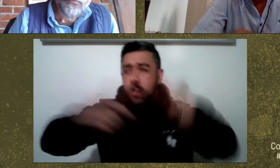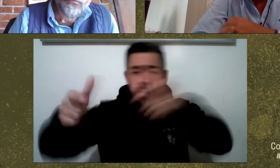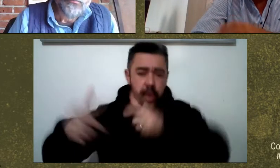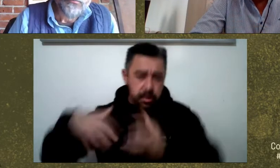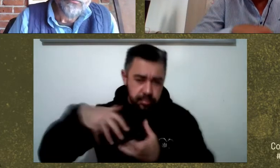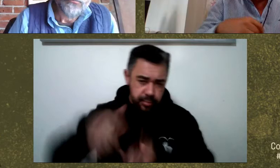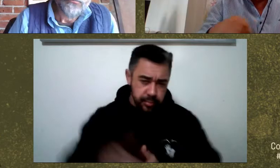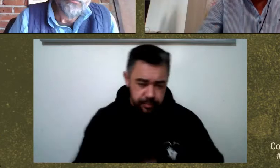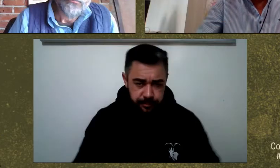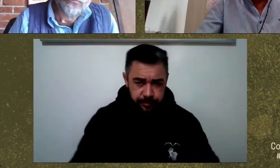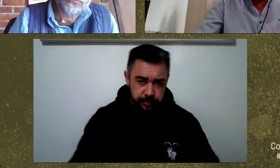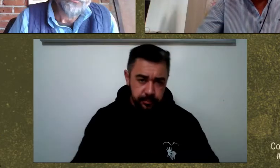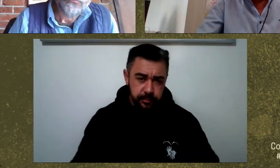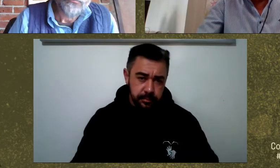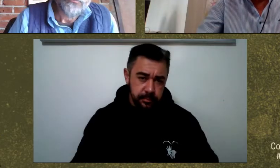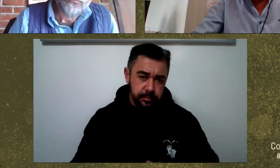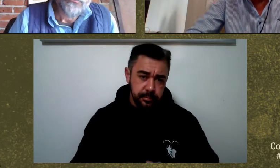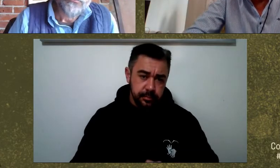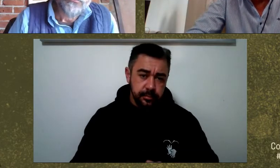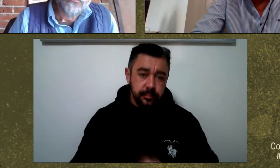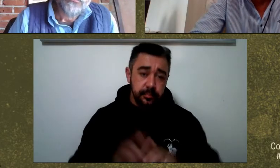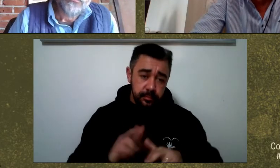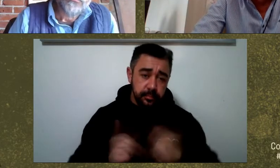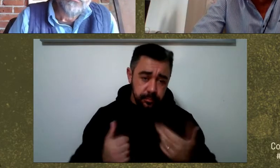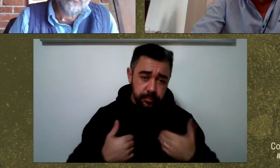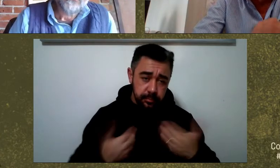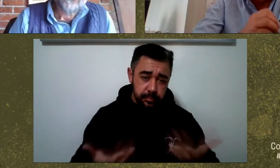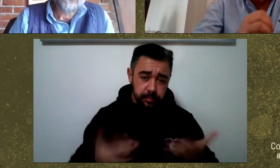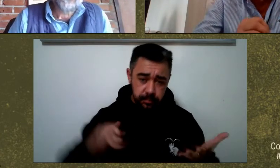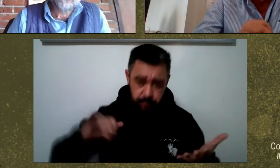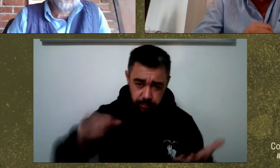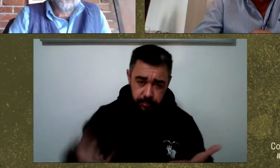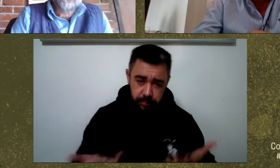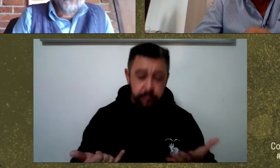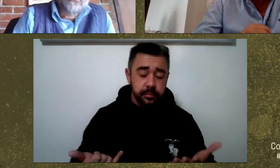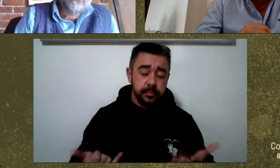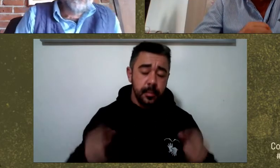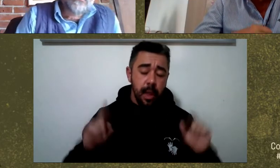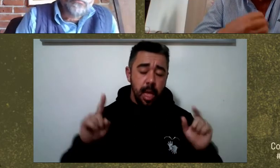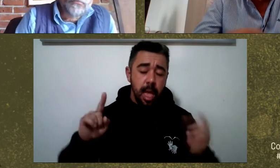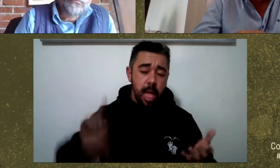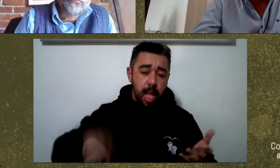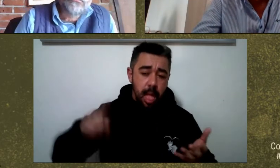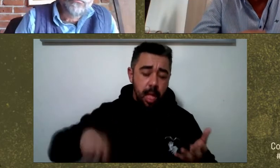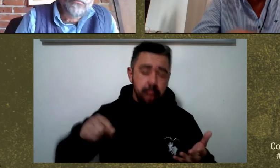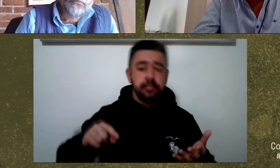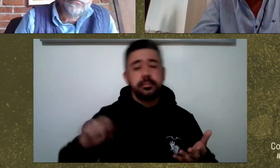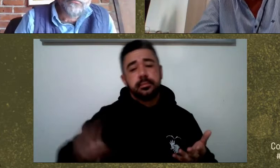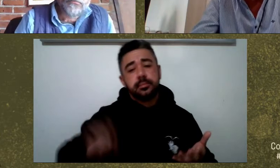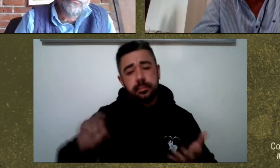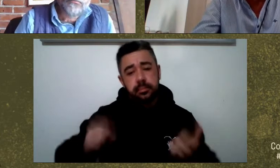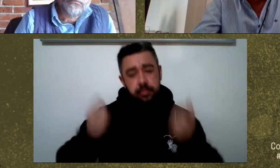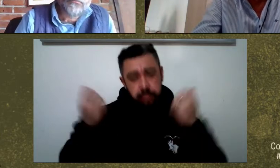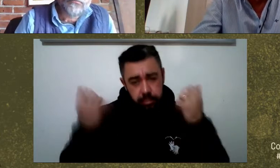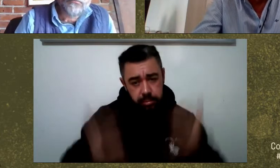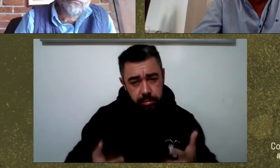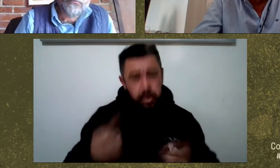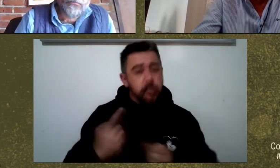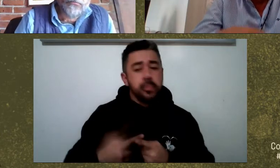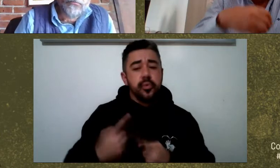Portanto, aquilo que gostaria de aproveitar para fazer era um bocado a explicação de porque é que chegámos